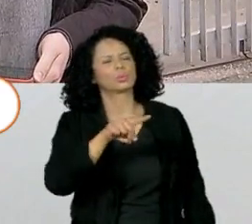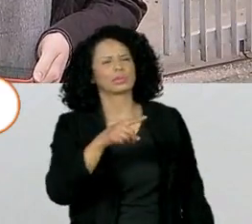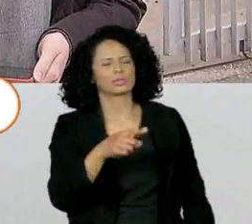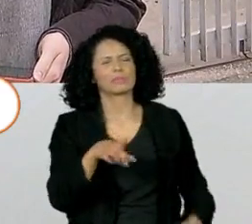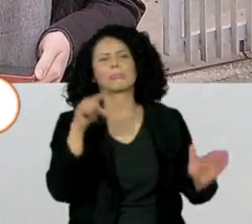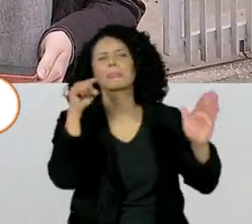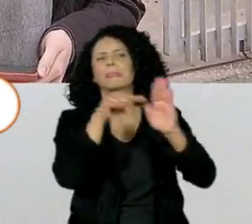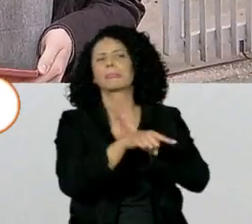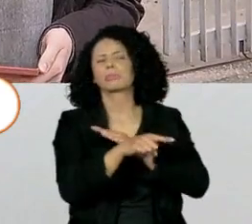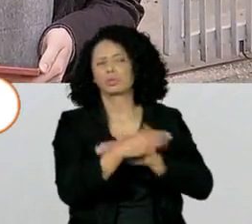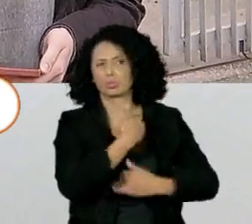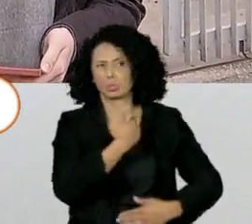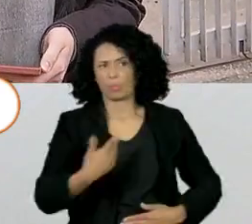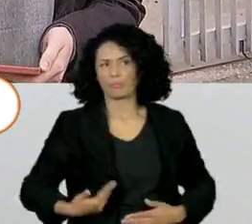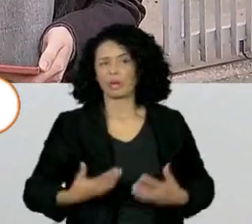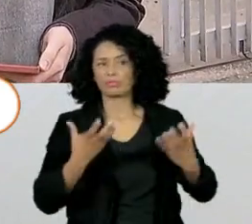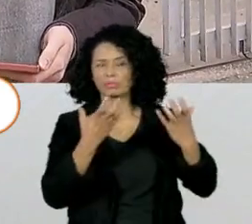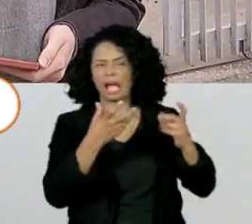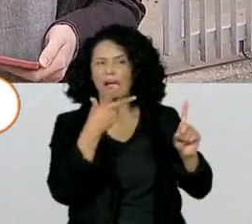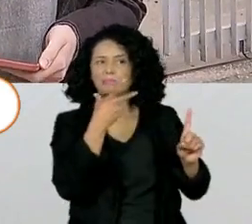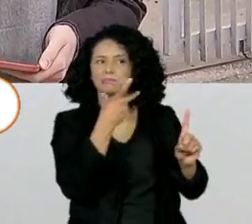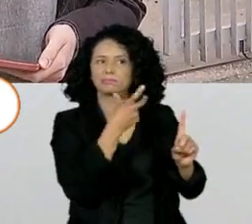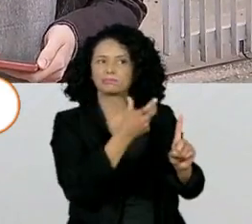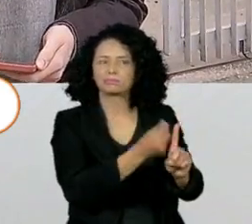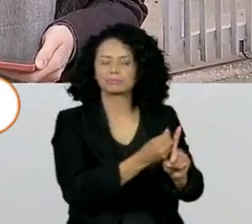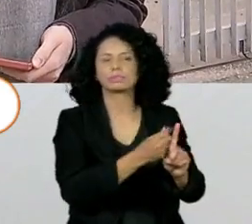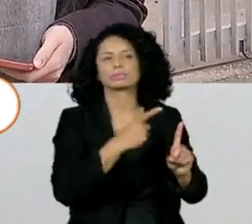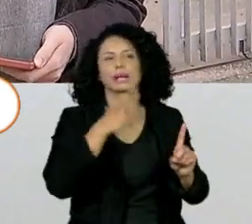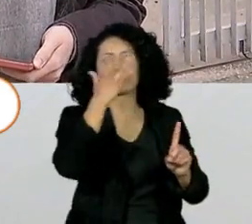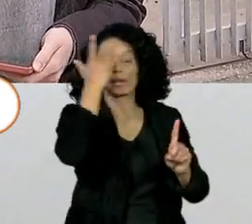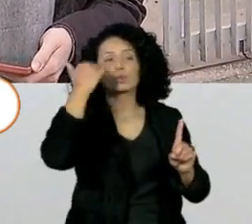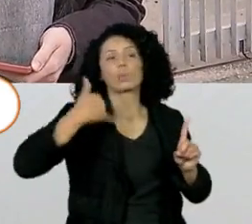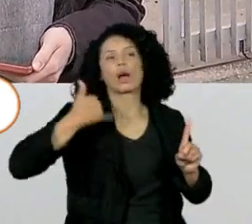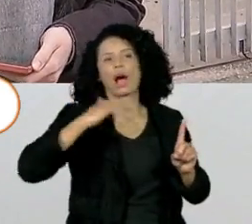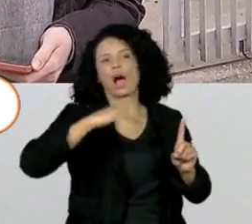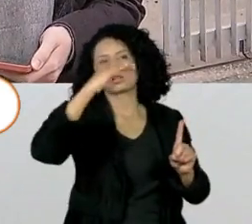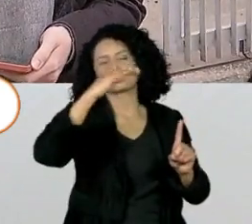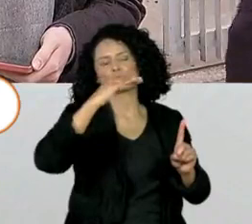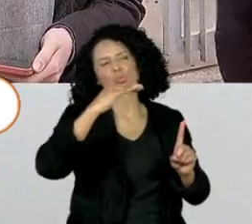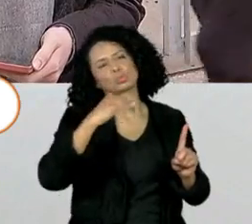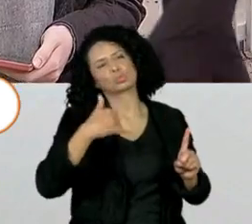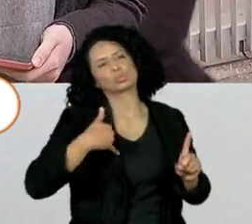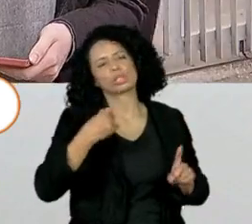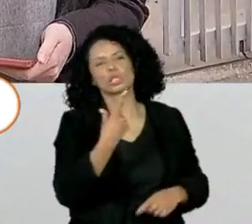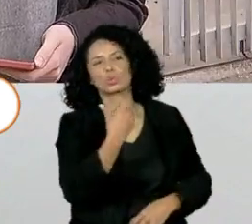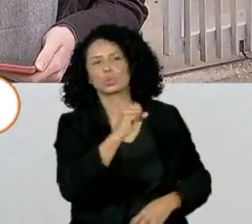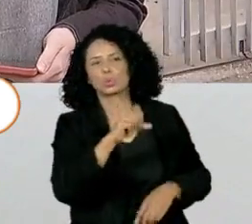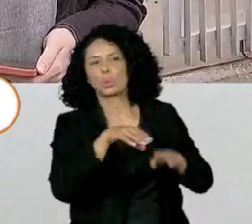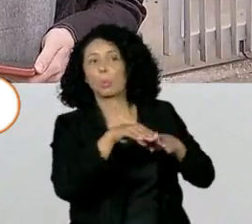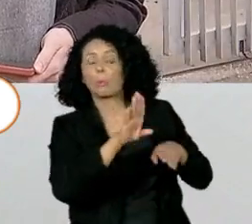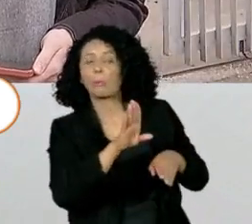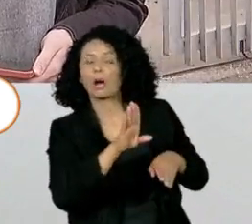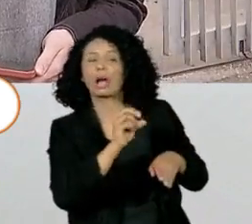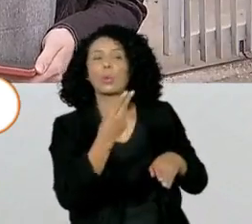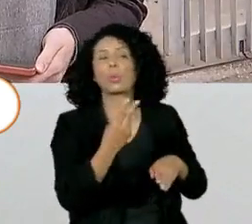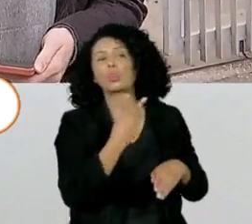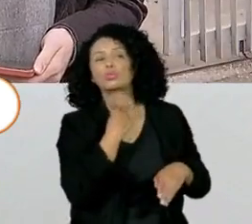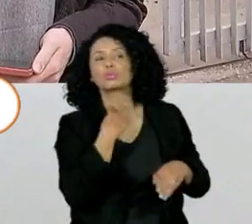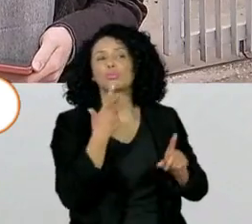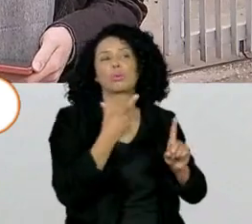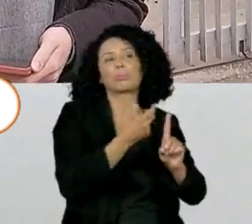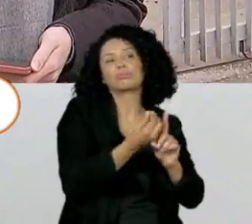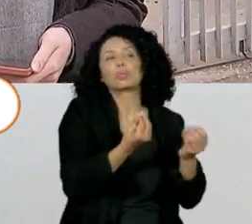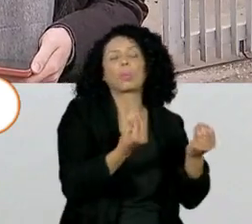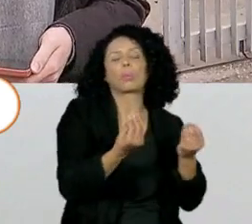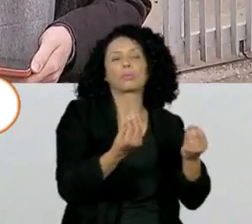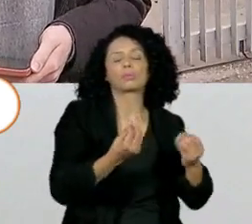governo avalia e estender a vacinação para todos os adultos acima de 18 anos de idade ou tem contraindicação?